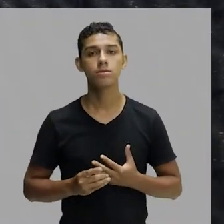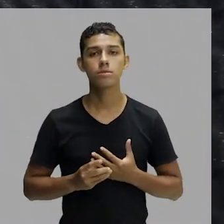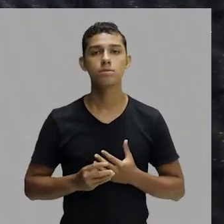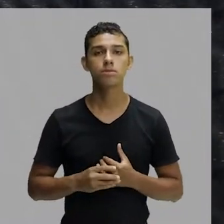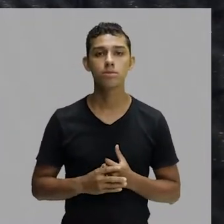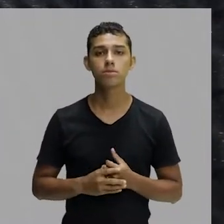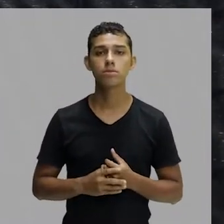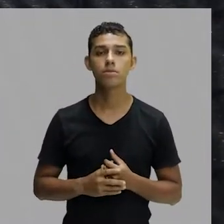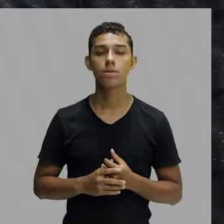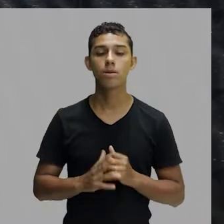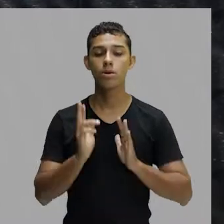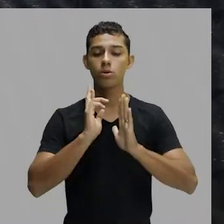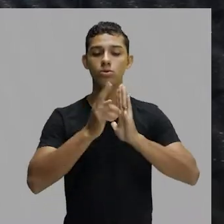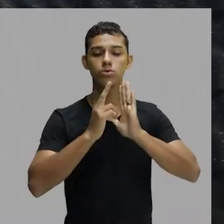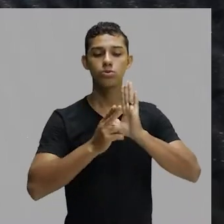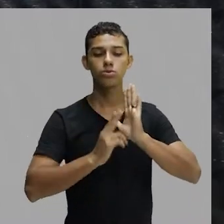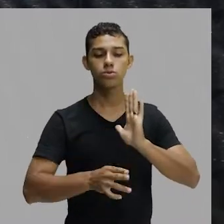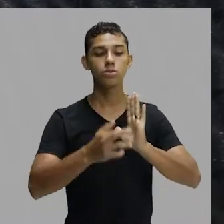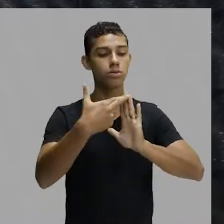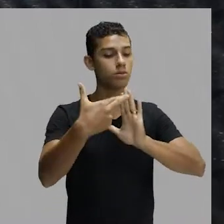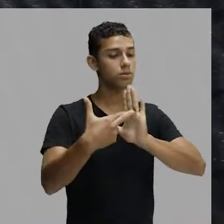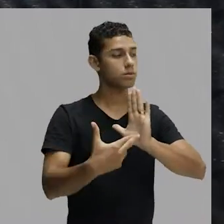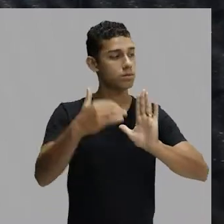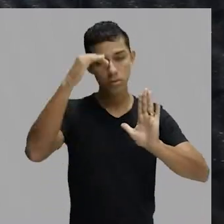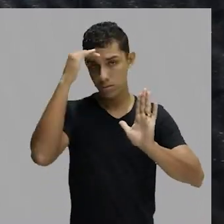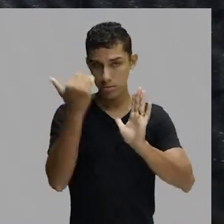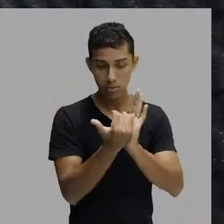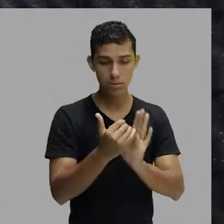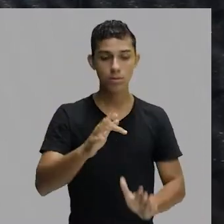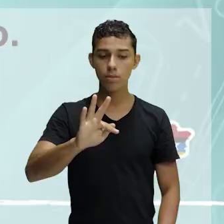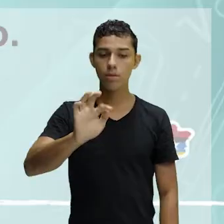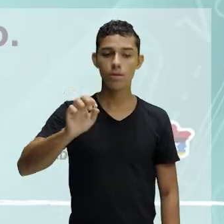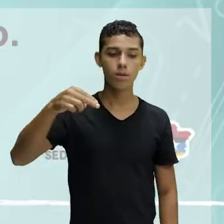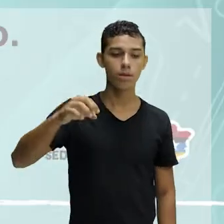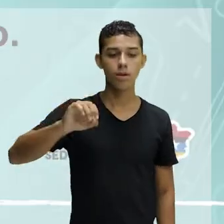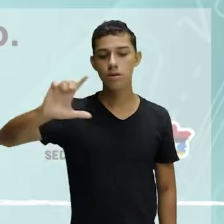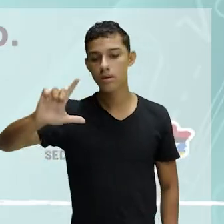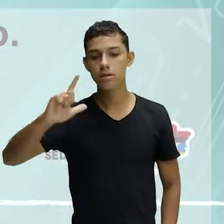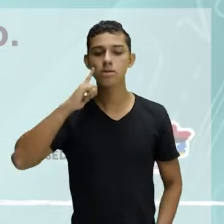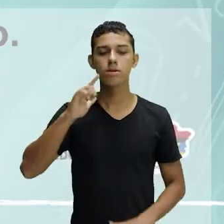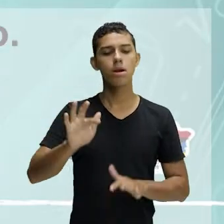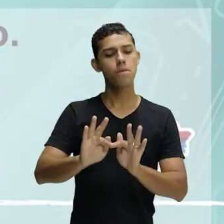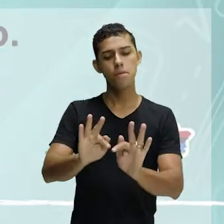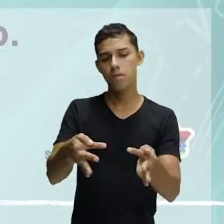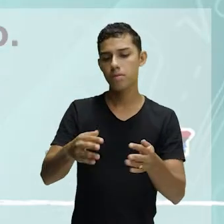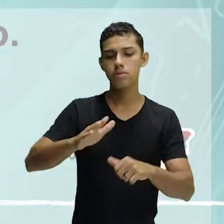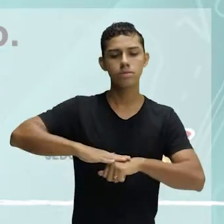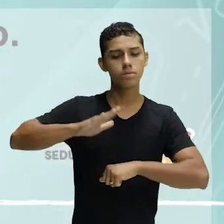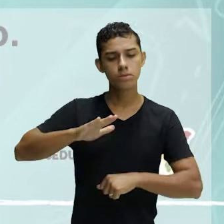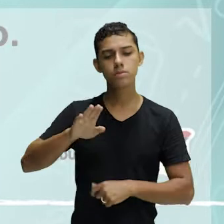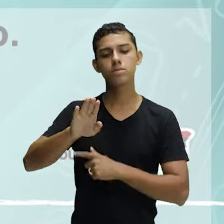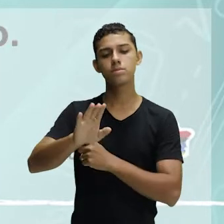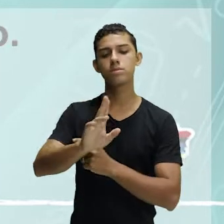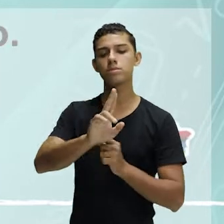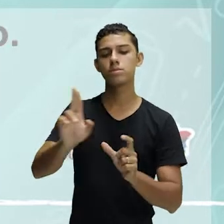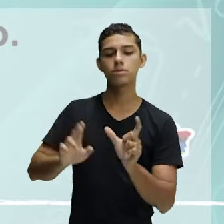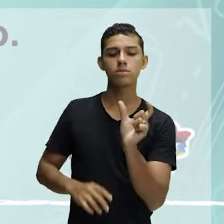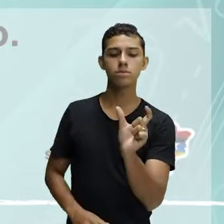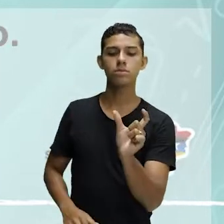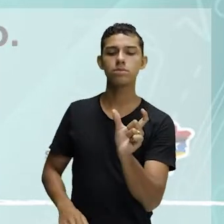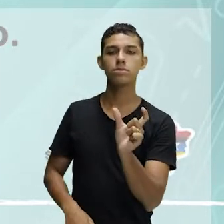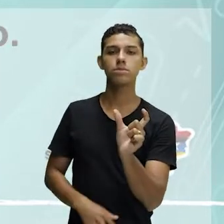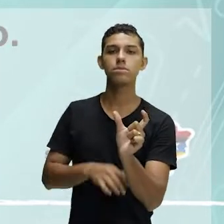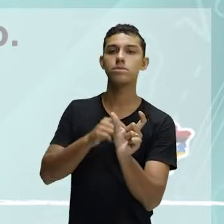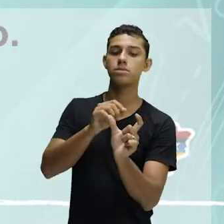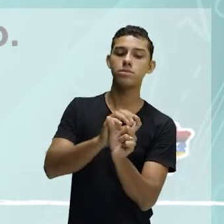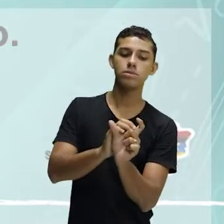a nomenclatura dos fenóis. O fenol mais simples, o mais simples dos fenóis é